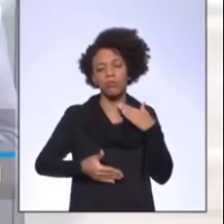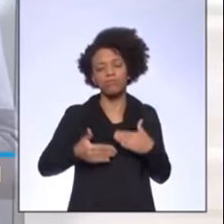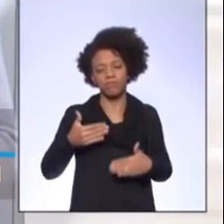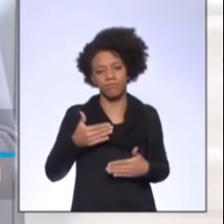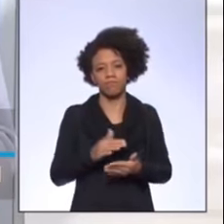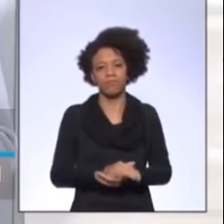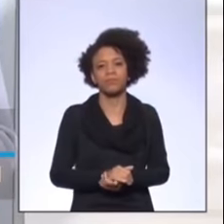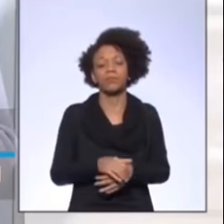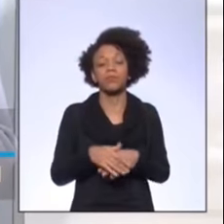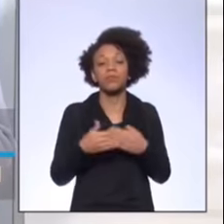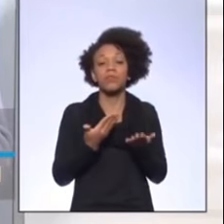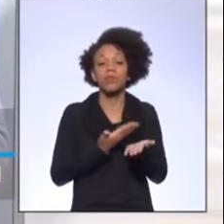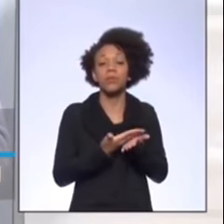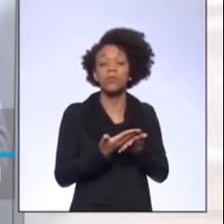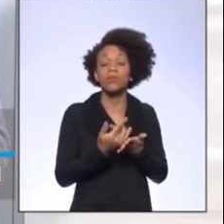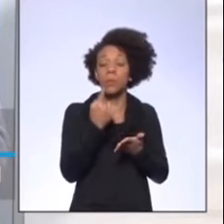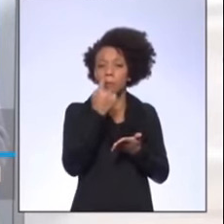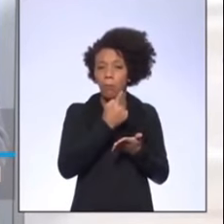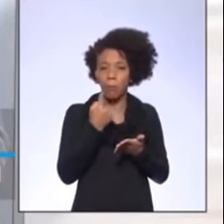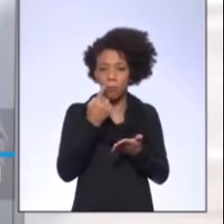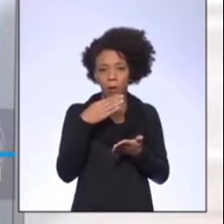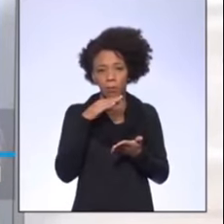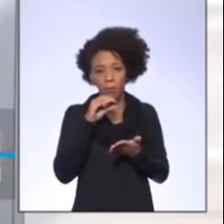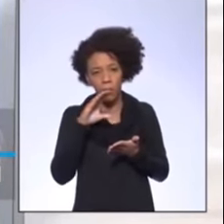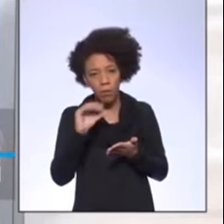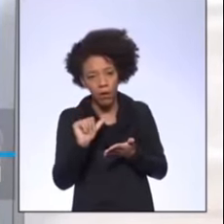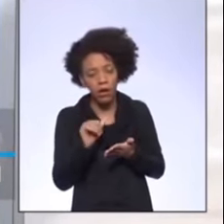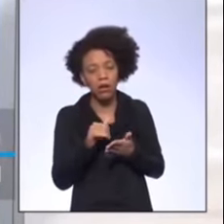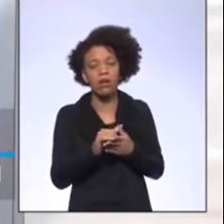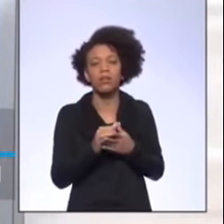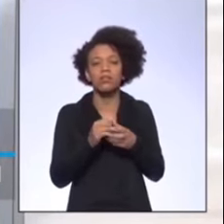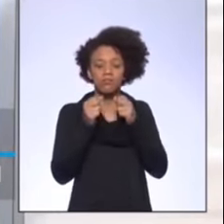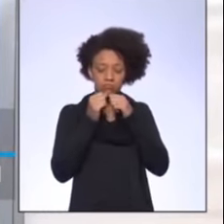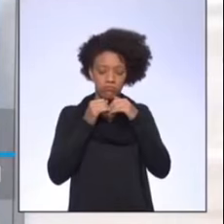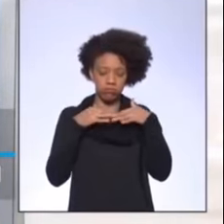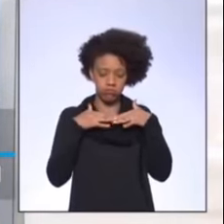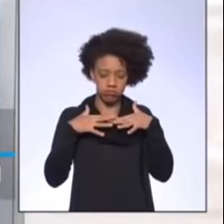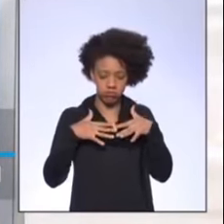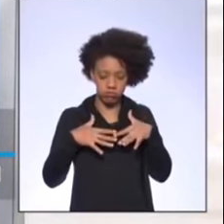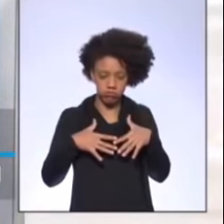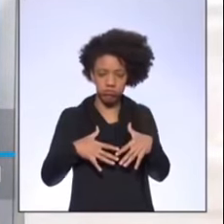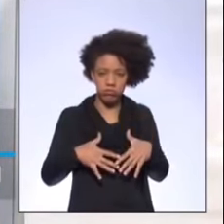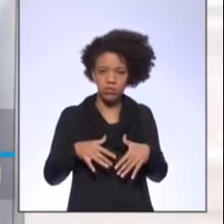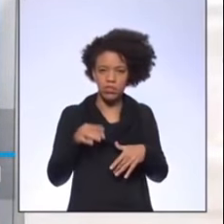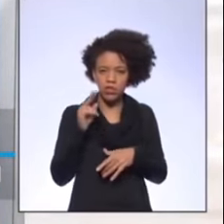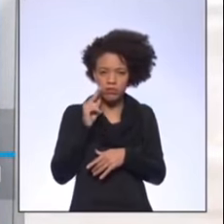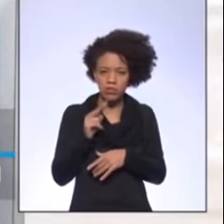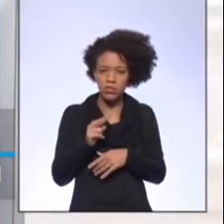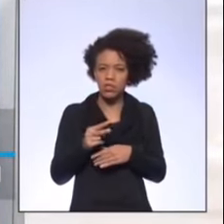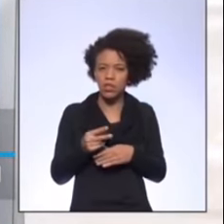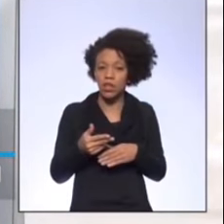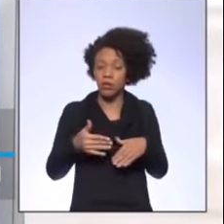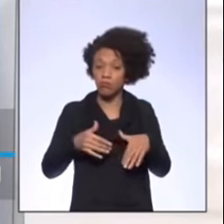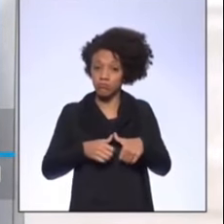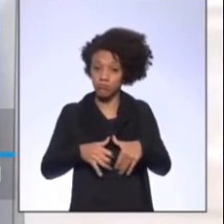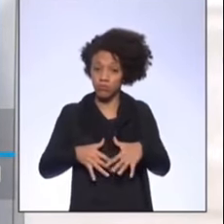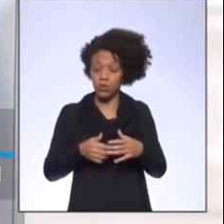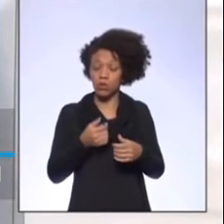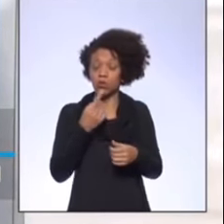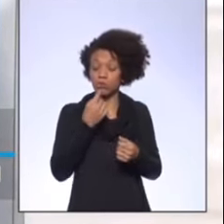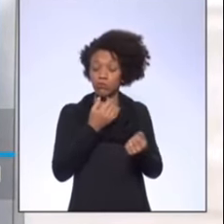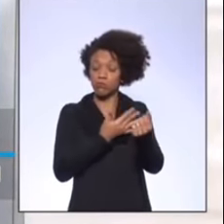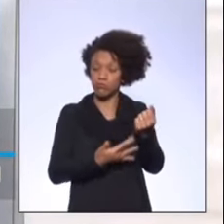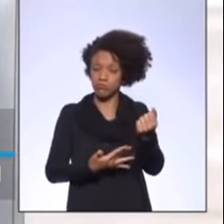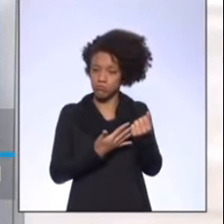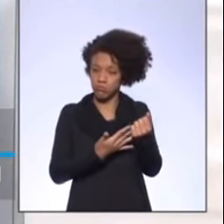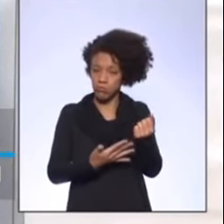gente começou lá pela boca e passou por todo o sistema digestório. E você viu que no meio do caminho o sangue vai